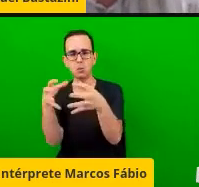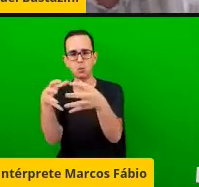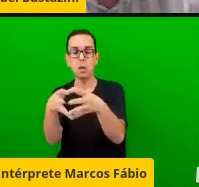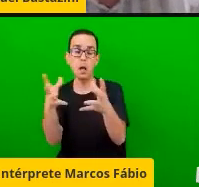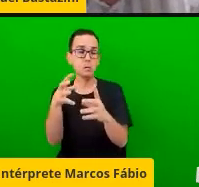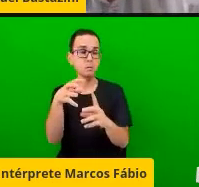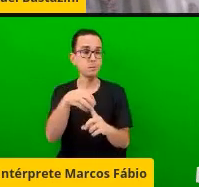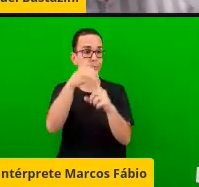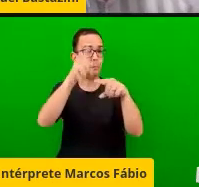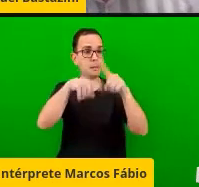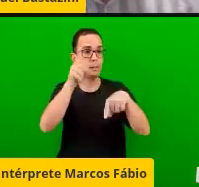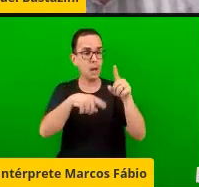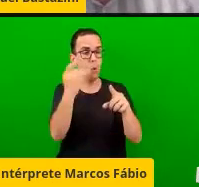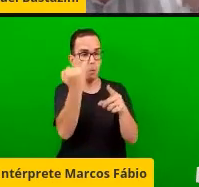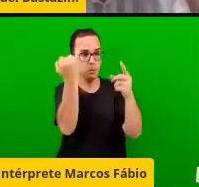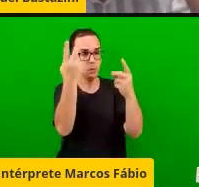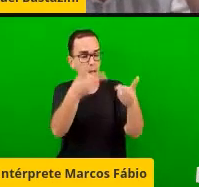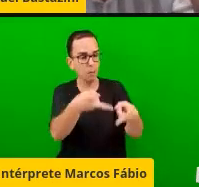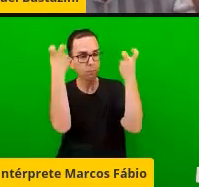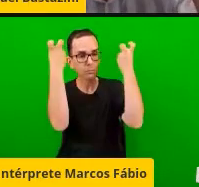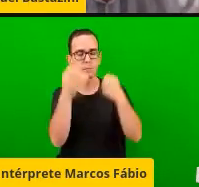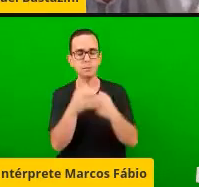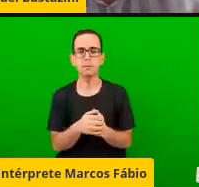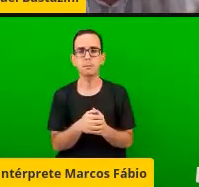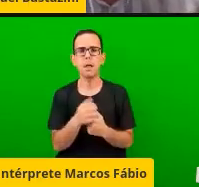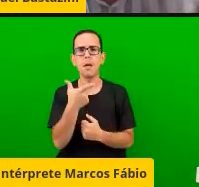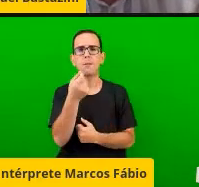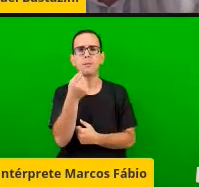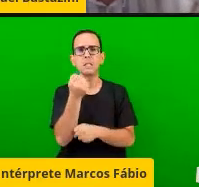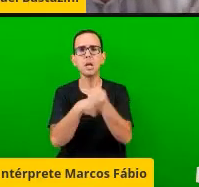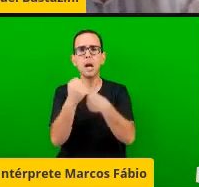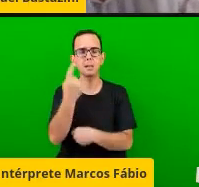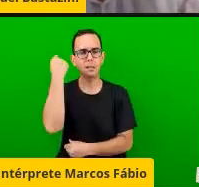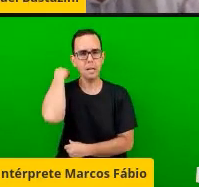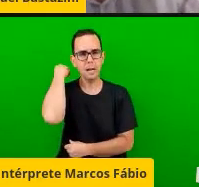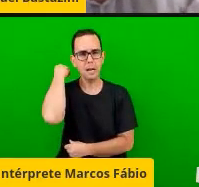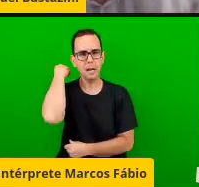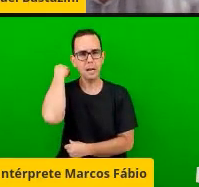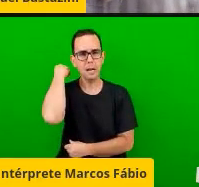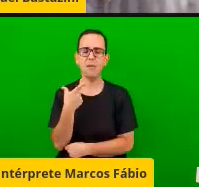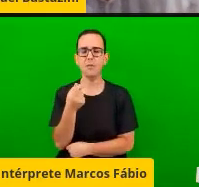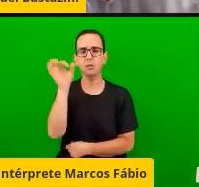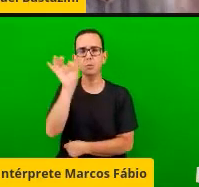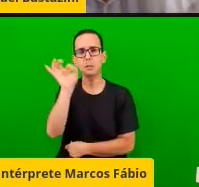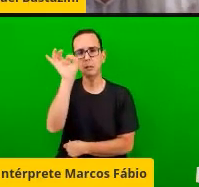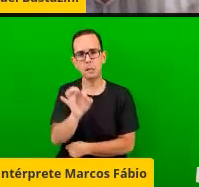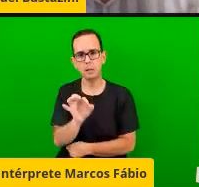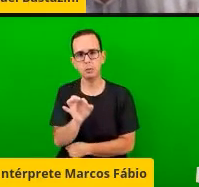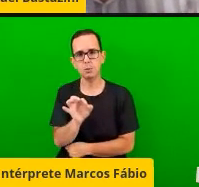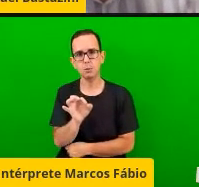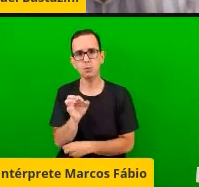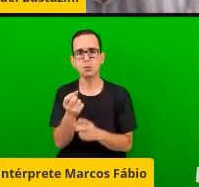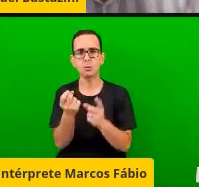são importados. Então, há 20 anos atrás, a União Europeia ela dependia apenas 20% das importações. Com esse